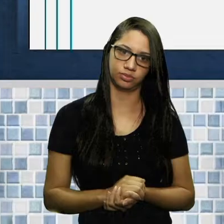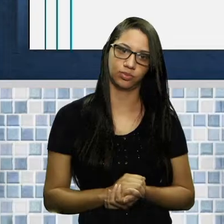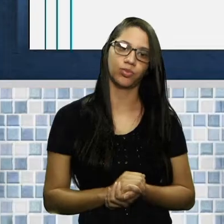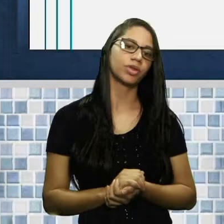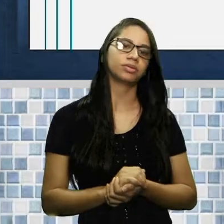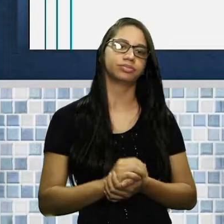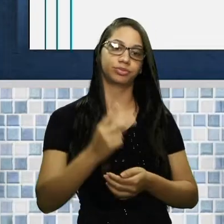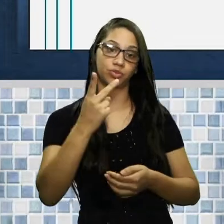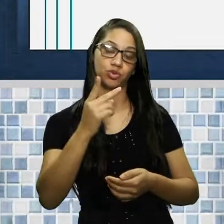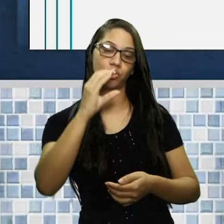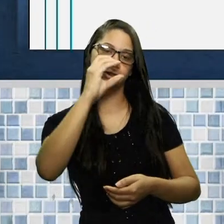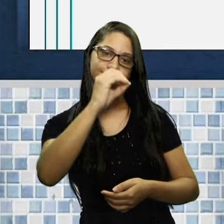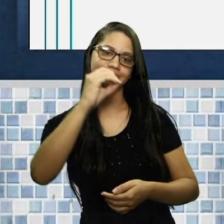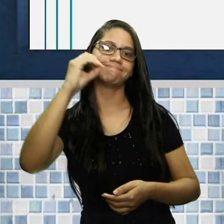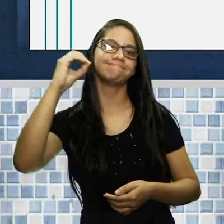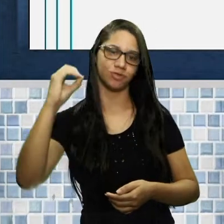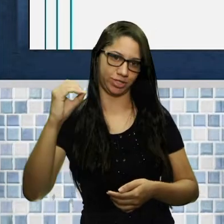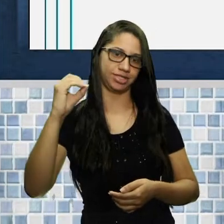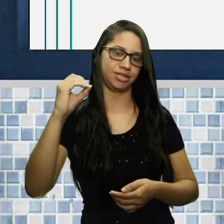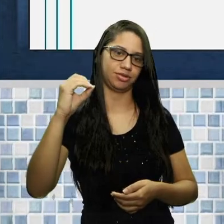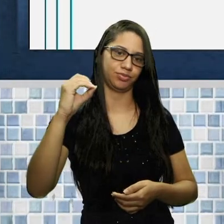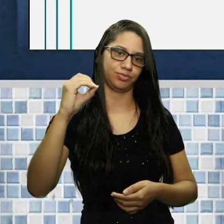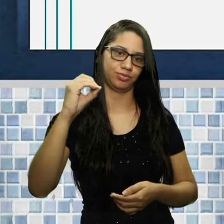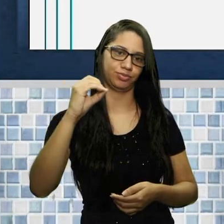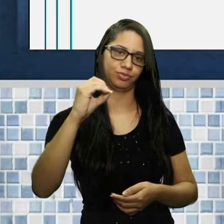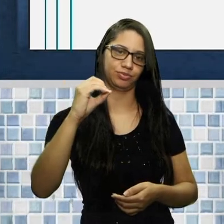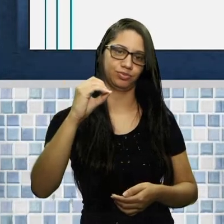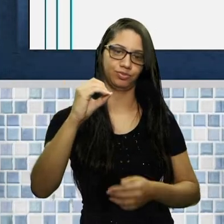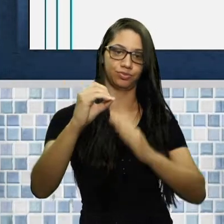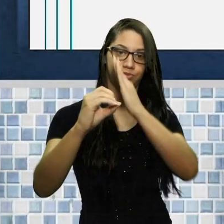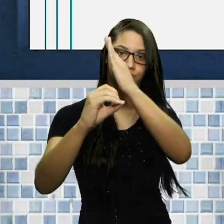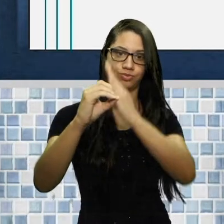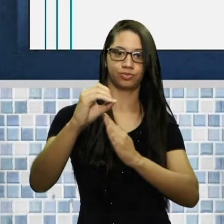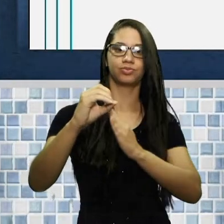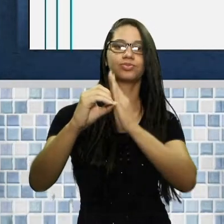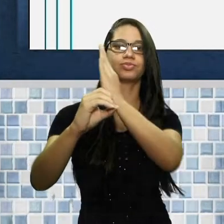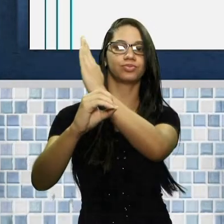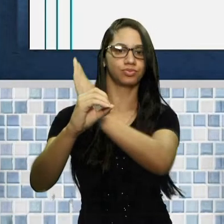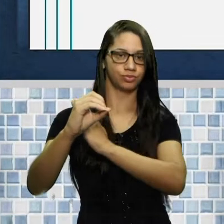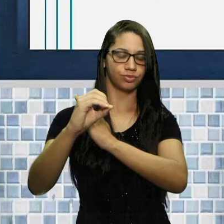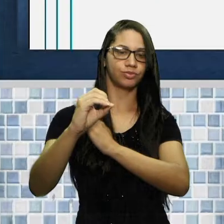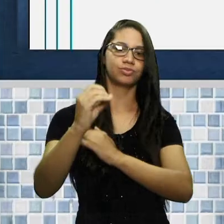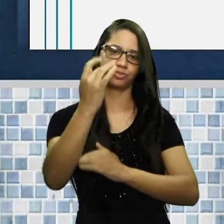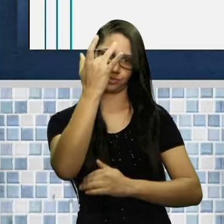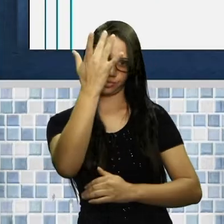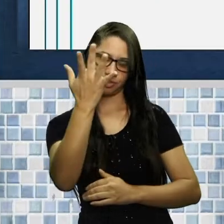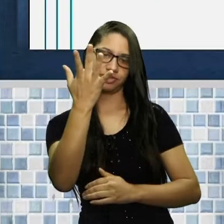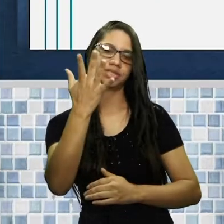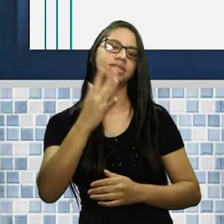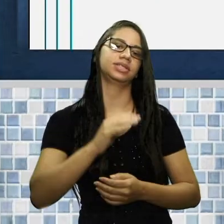zeros e o 400 também dois zeros. Vamos eliminar esses zeros para facilitar o cálculo. Eliminando o